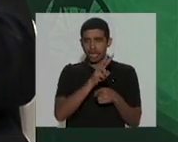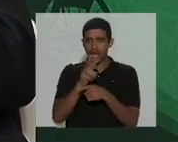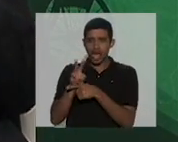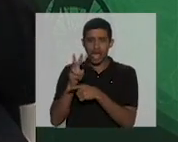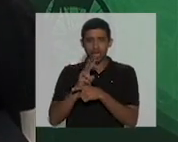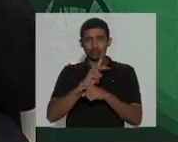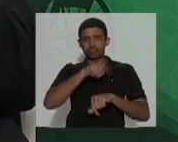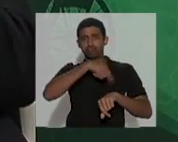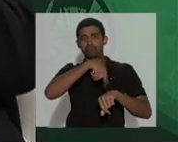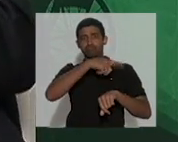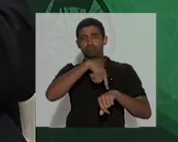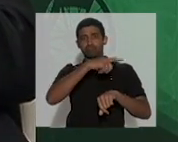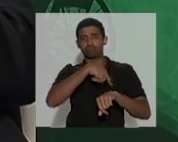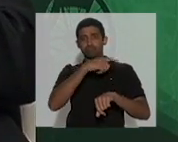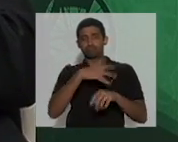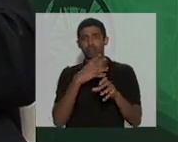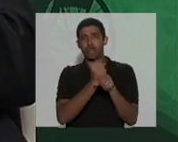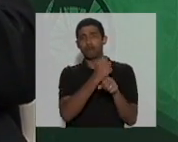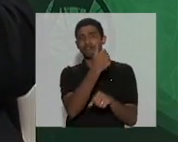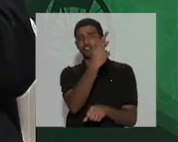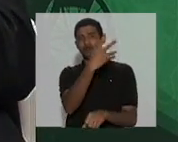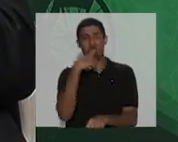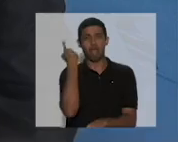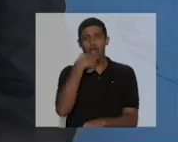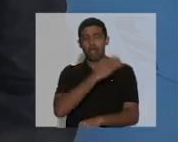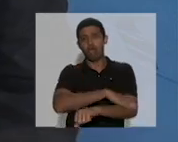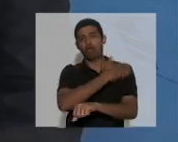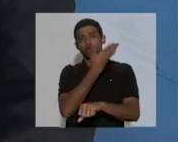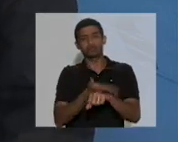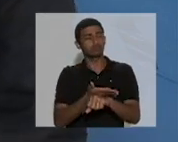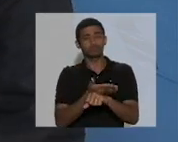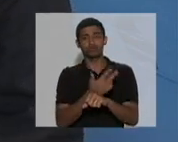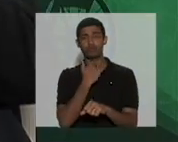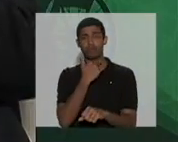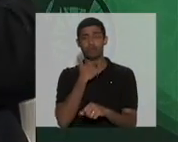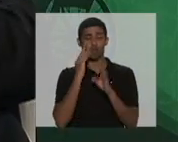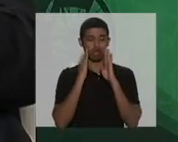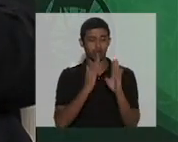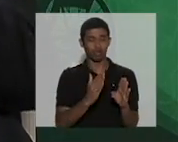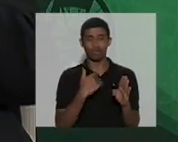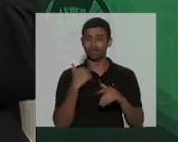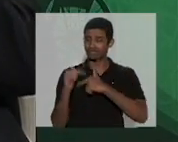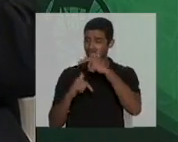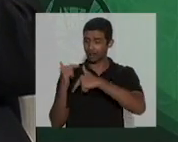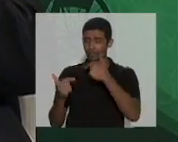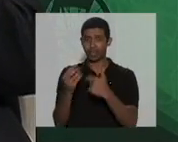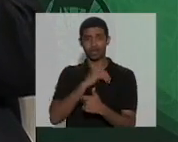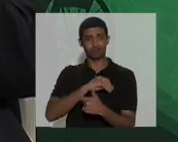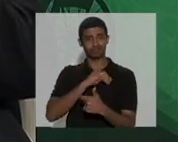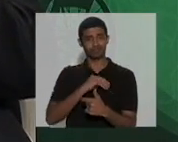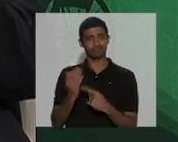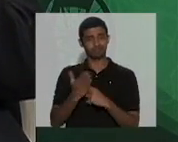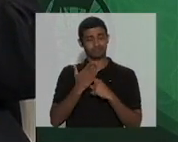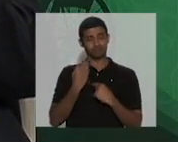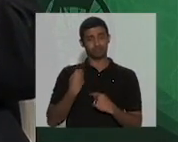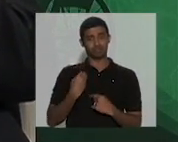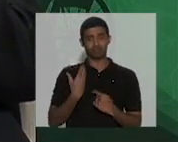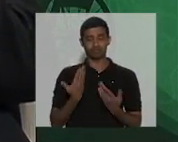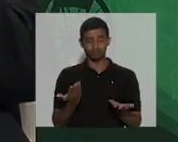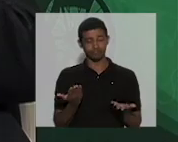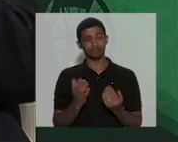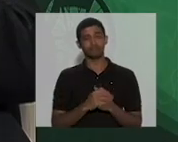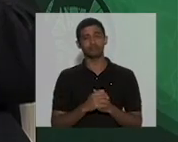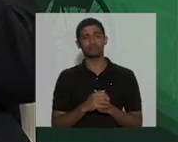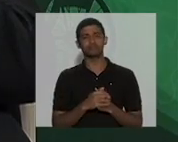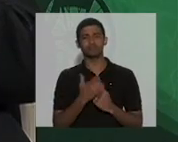dedicar 24 horas por dia, né? Você tem a sua atividade porque eu preciso trabalhar, eu preciso ganhar dinheiro, eu vivo do meu trabalho. Né?